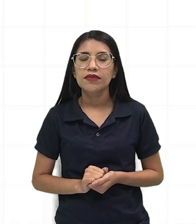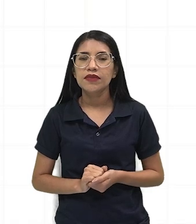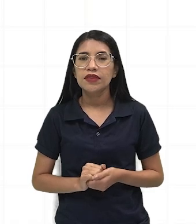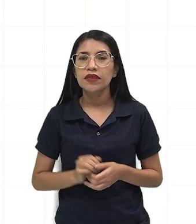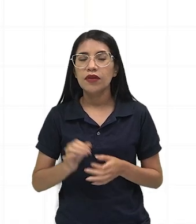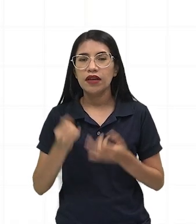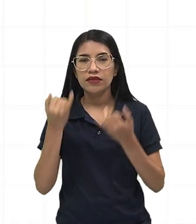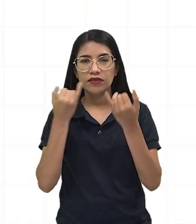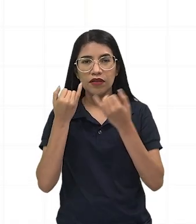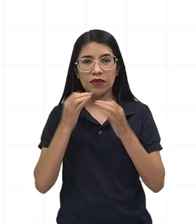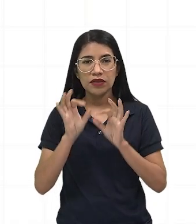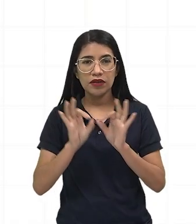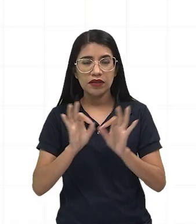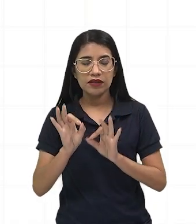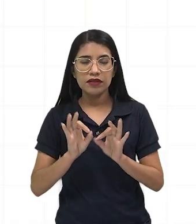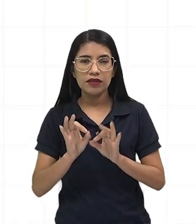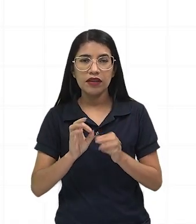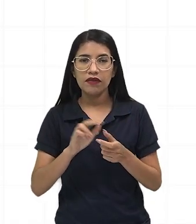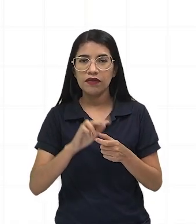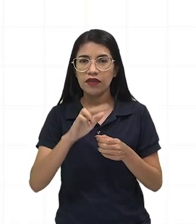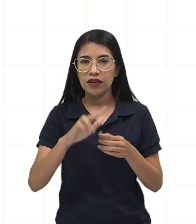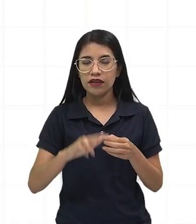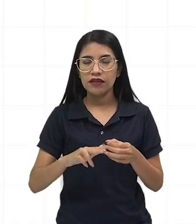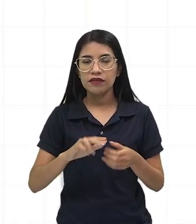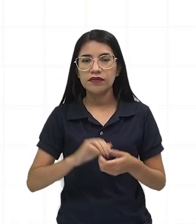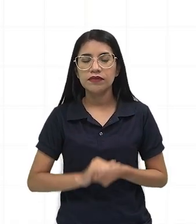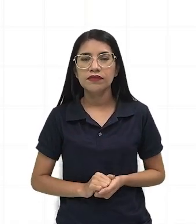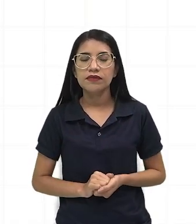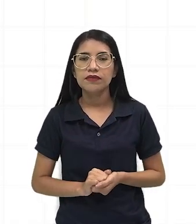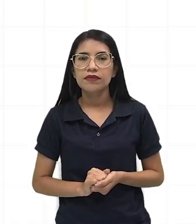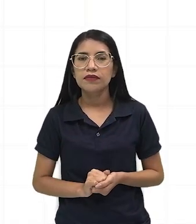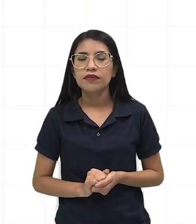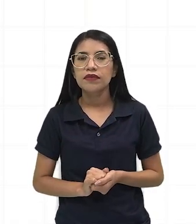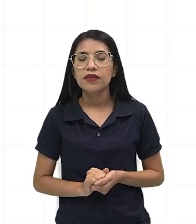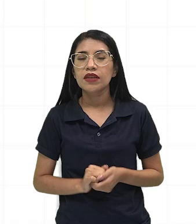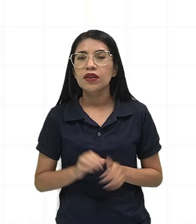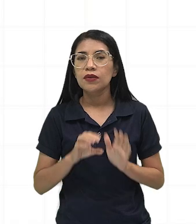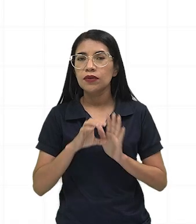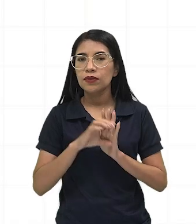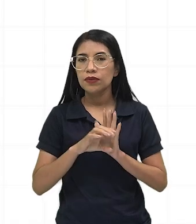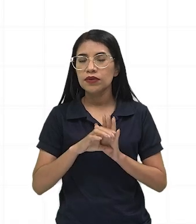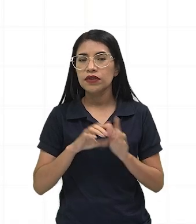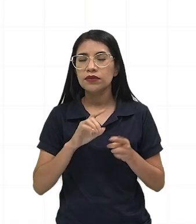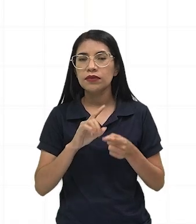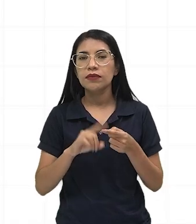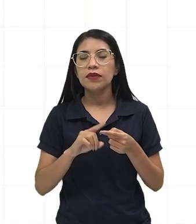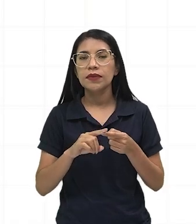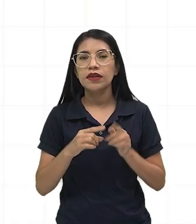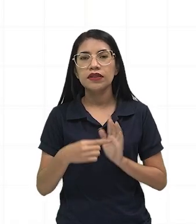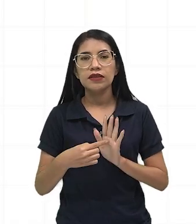de uma variável contínua em classes, certo? E o primeiro conceito que nós vamos